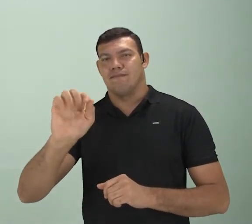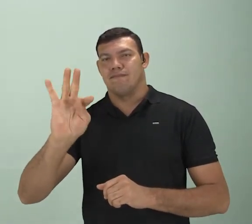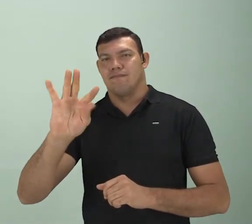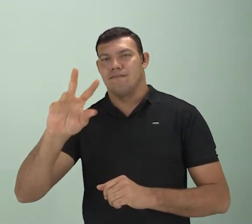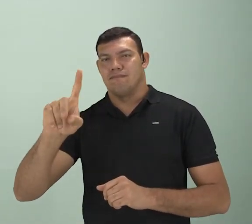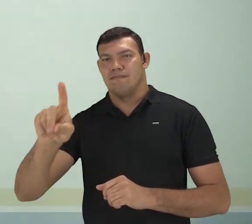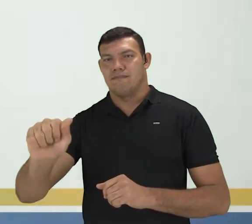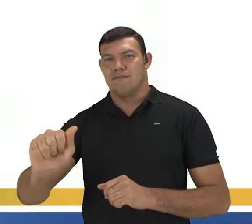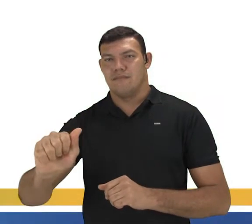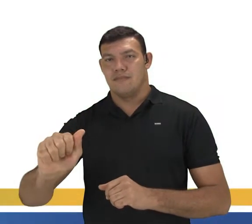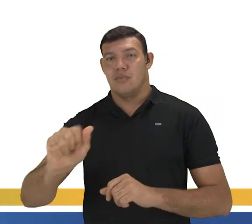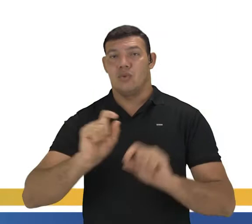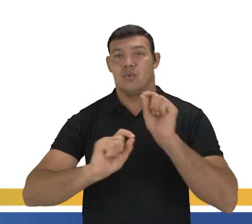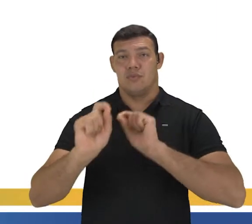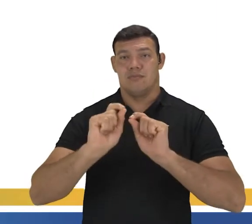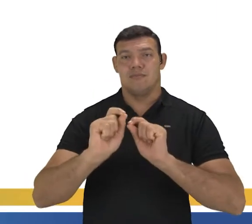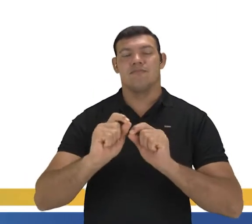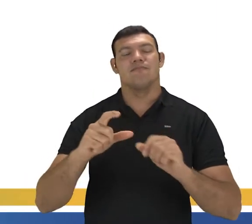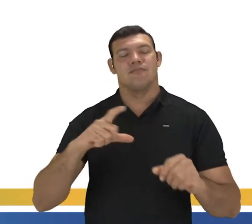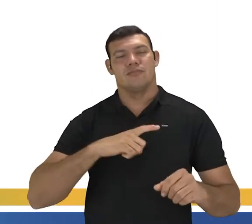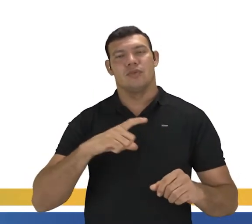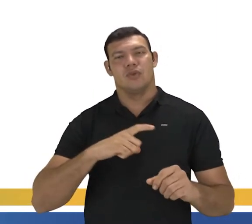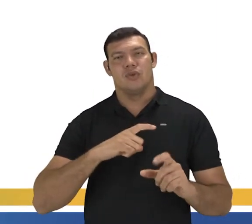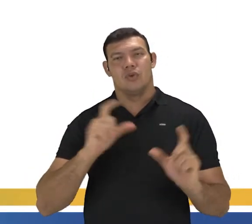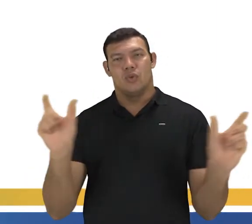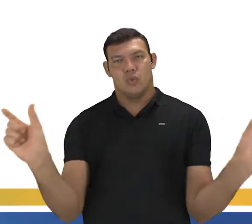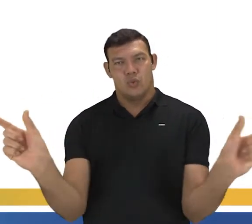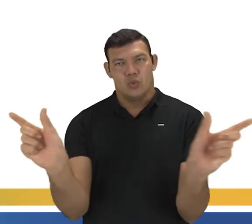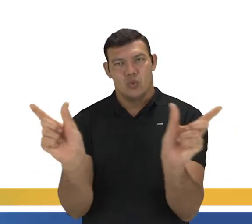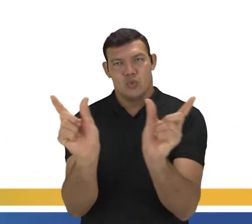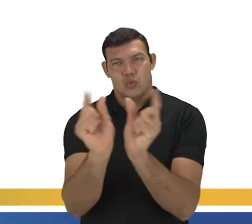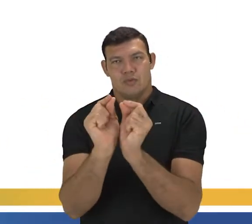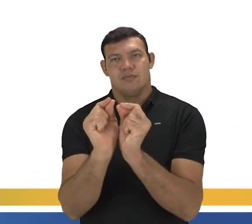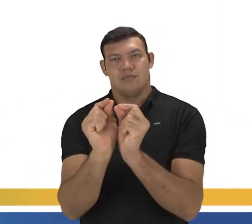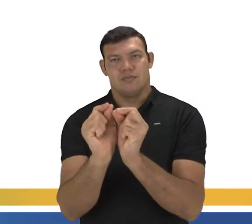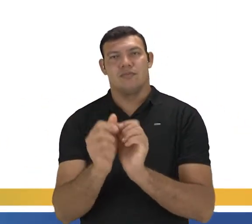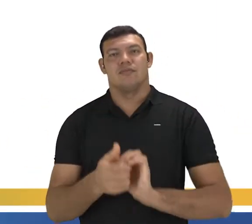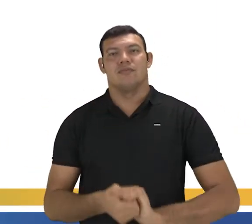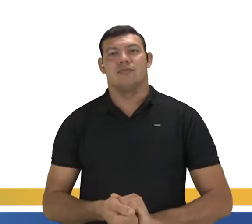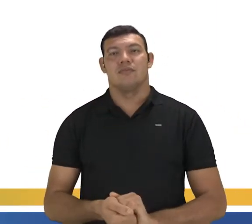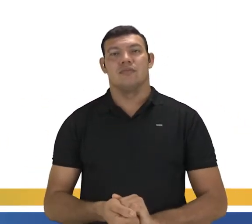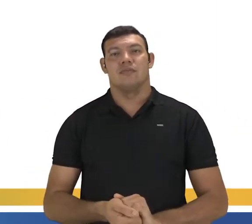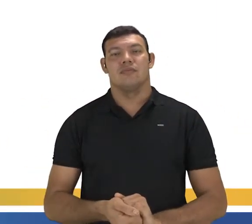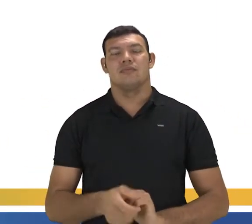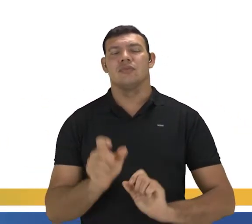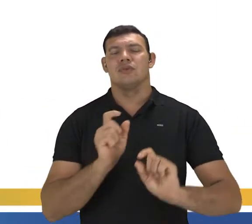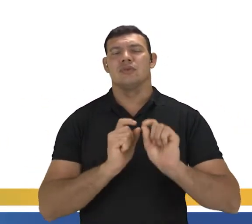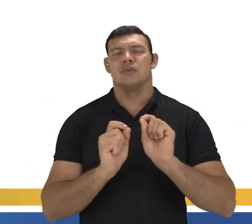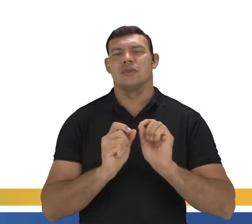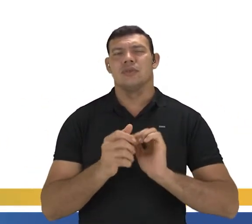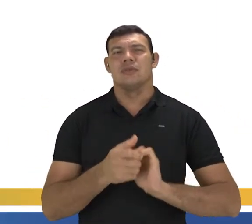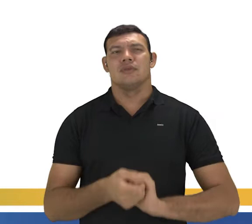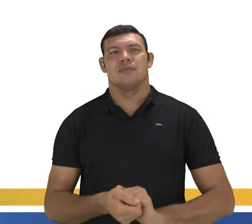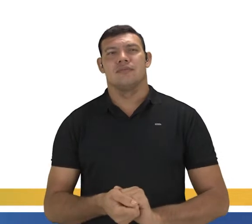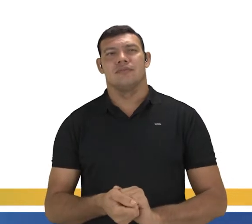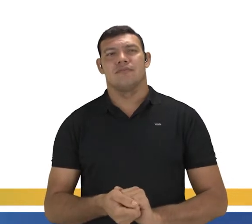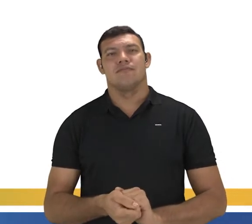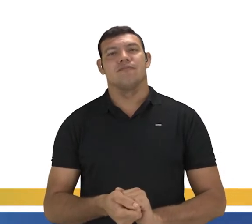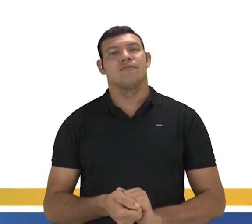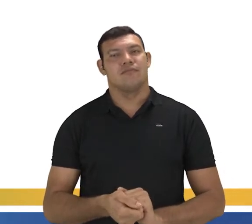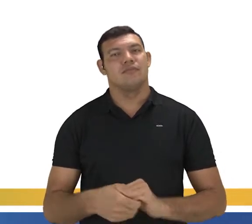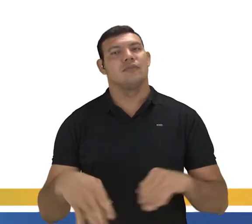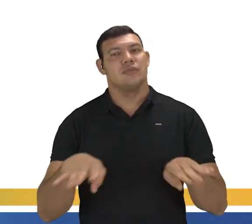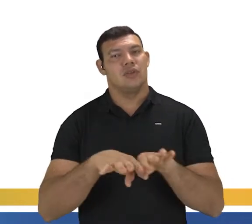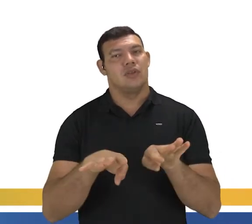vamos ter contrações ok umas frases negativas como diz na tela as checkout screen as